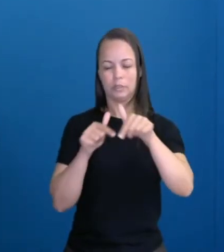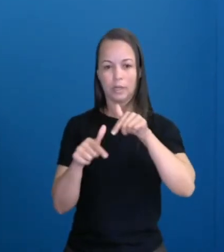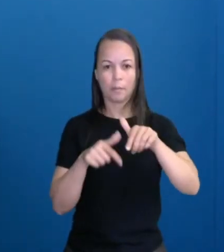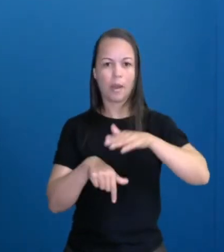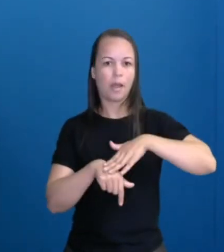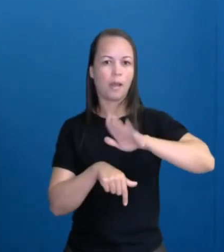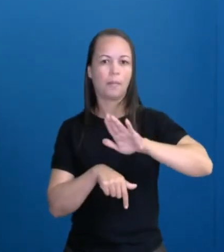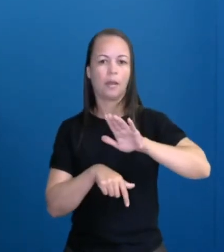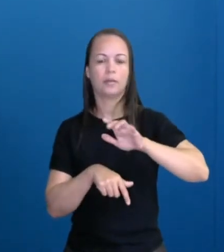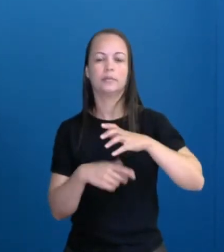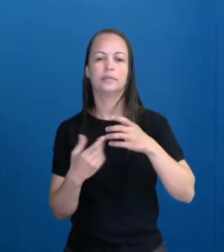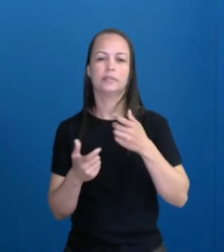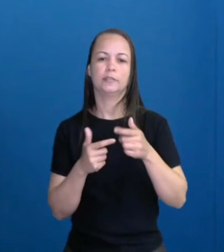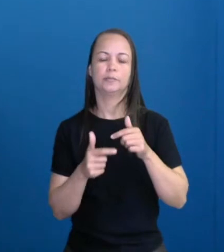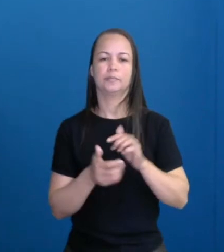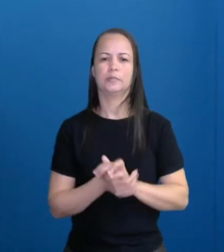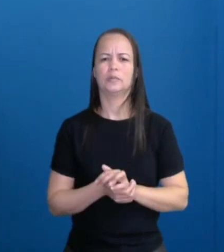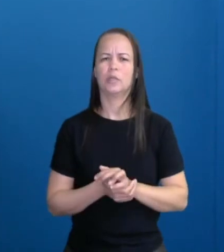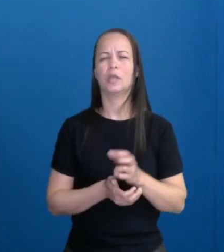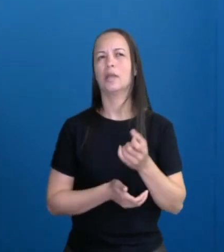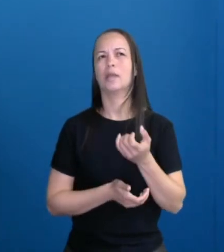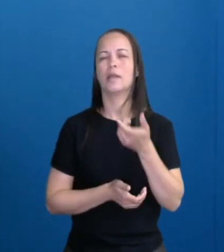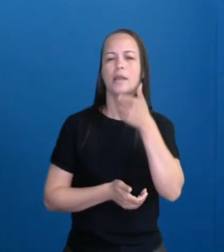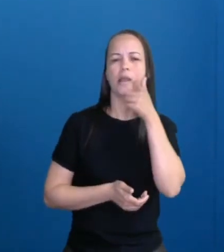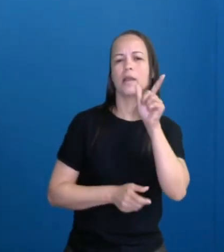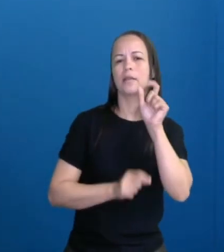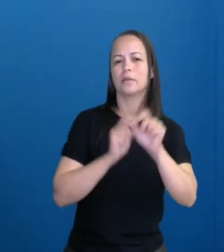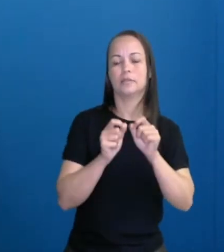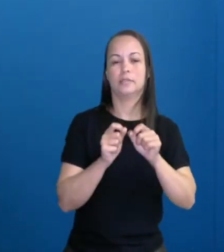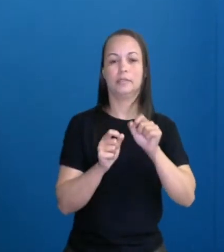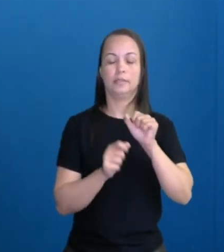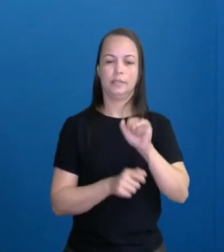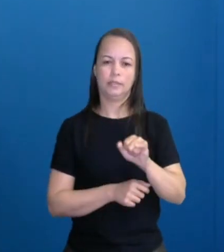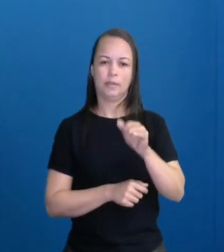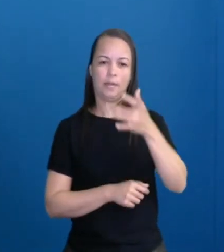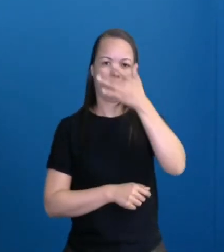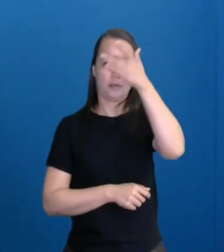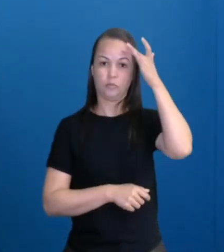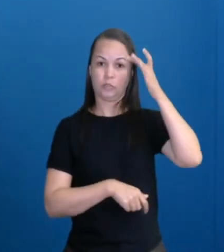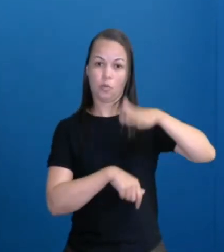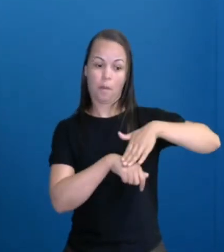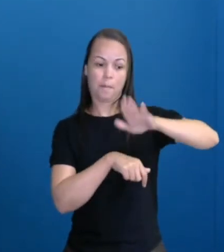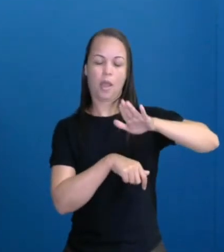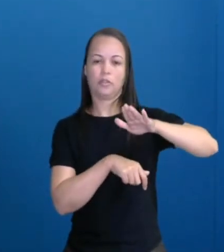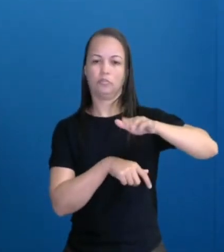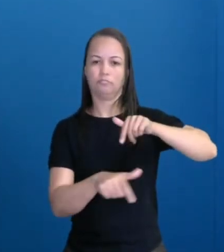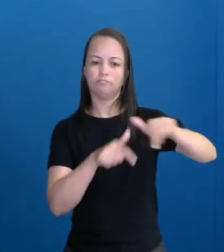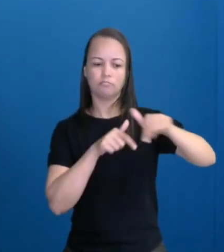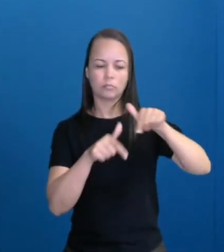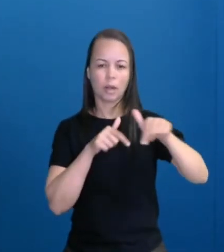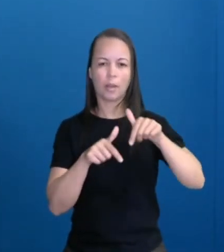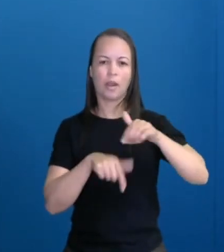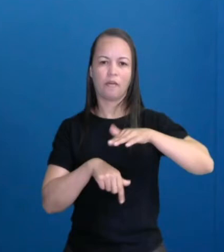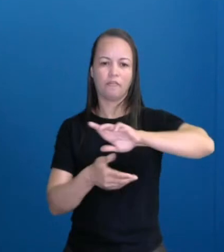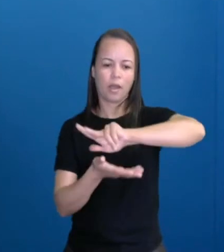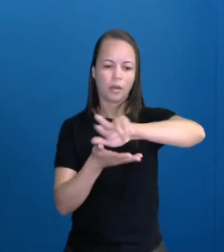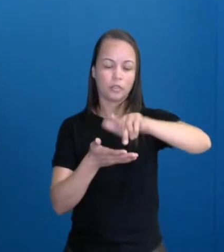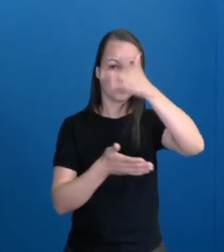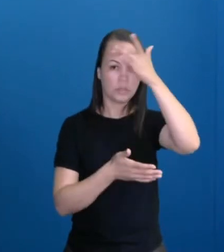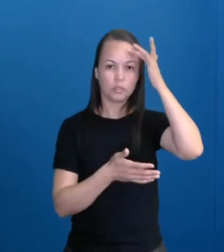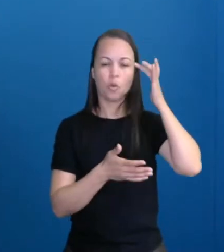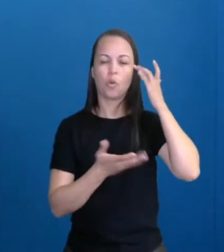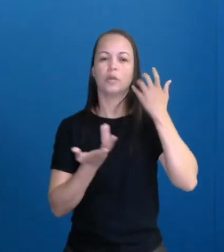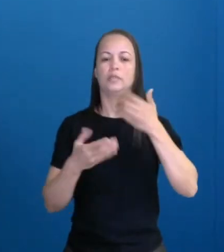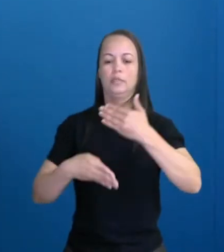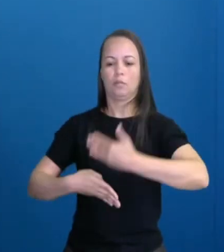para estar trabalhando. O que ele ganha como resultado? Se mais pessoas vão trabalhar, o tempo total para a obra ficar